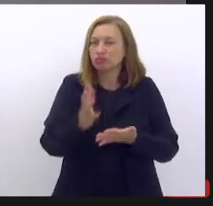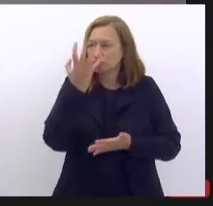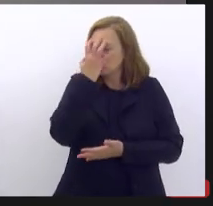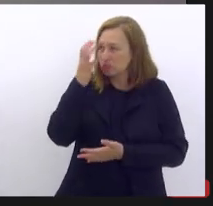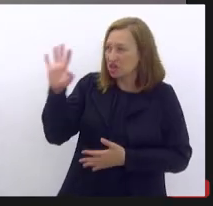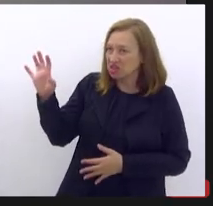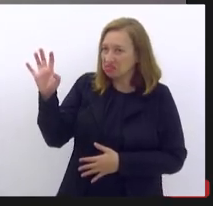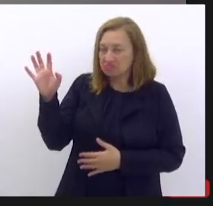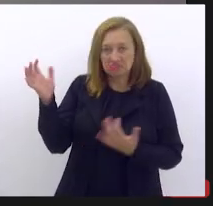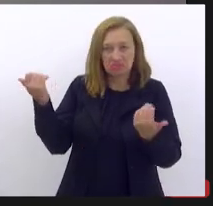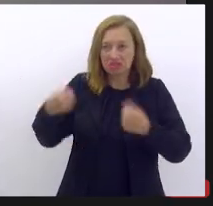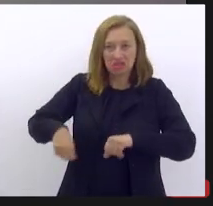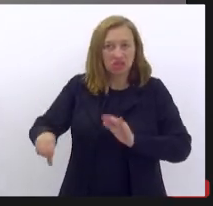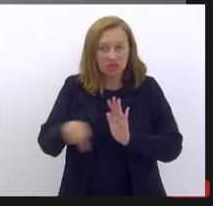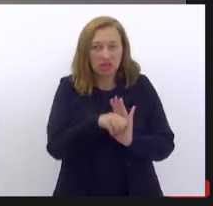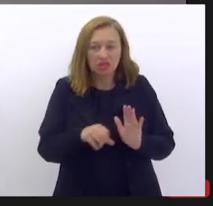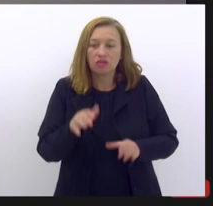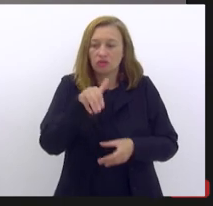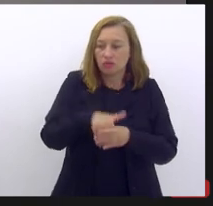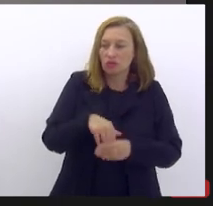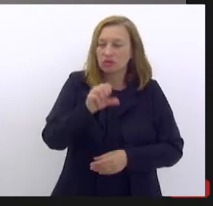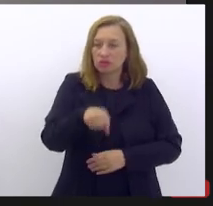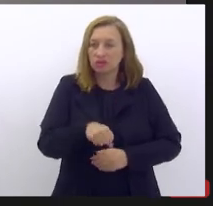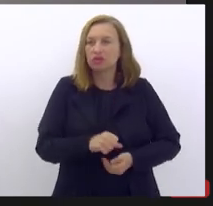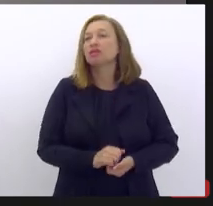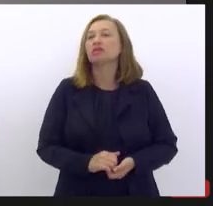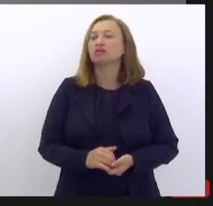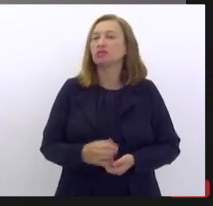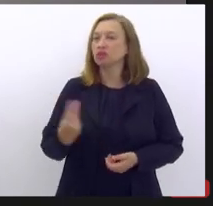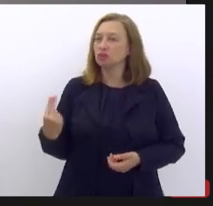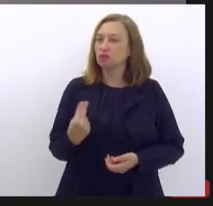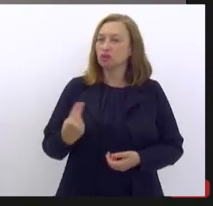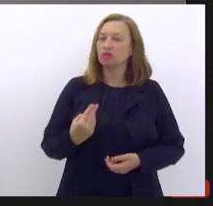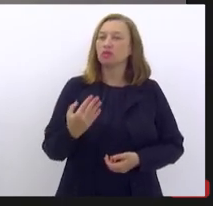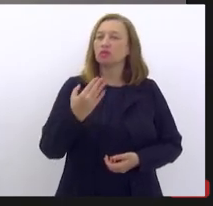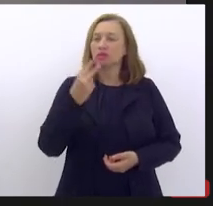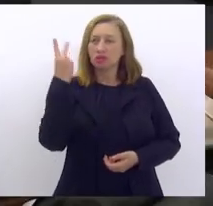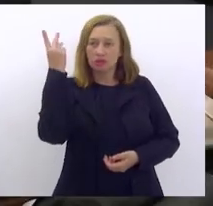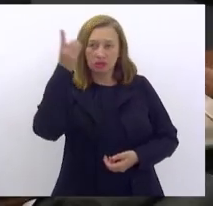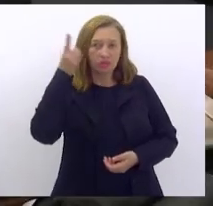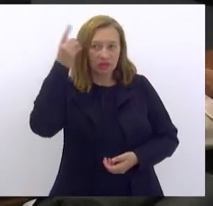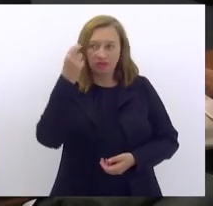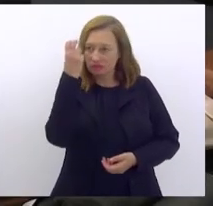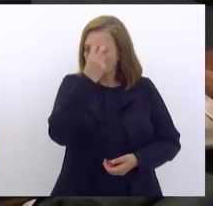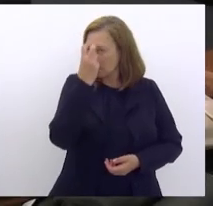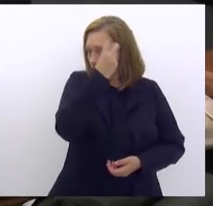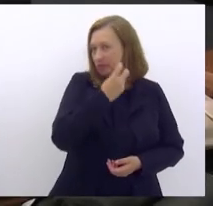de bate-bola. O meu voto é favorável, queria pedir a coautoria, deputada Verônica Lima.